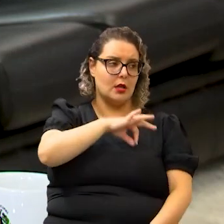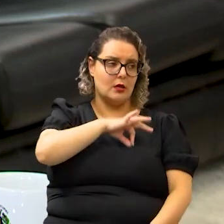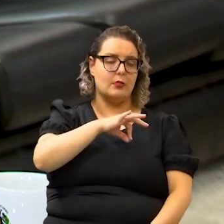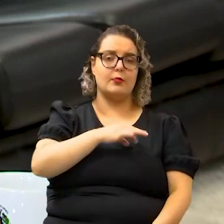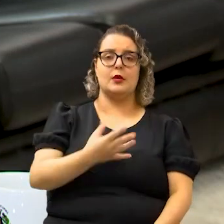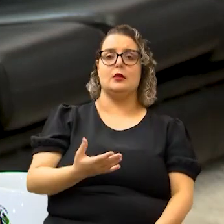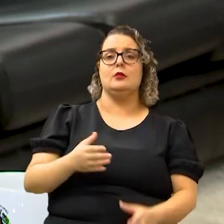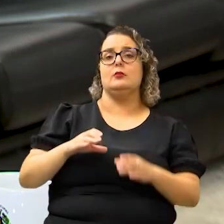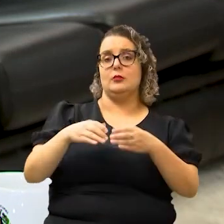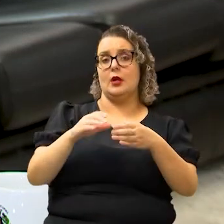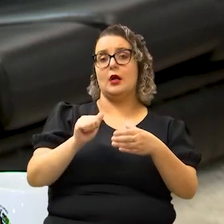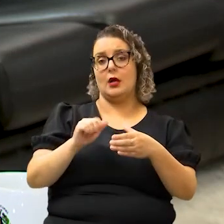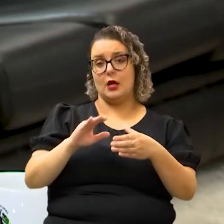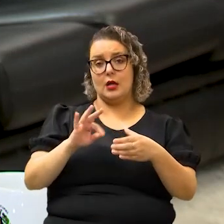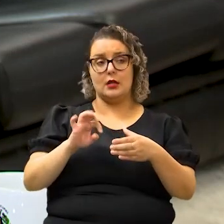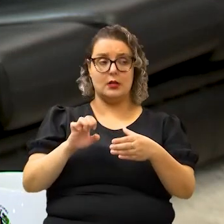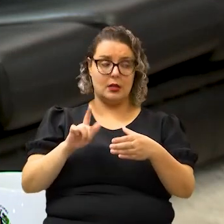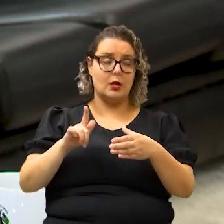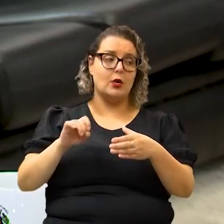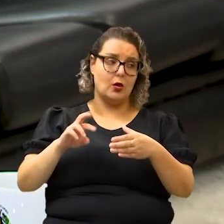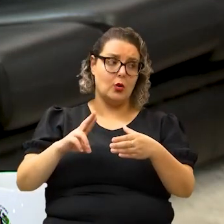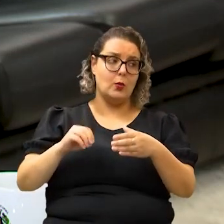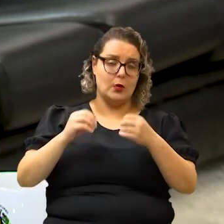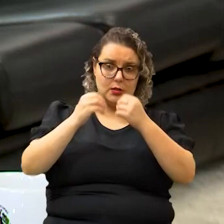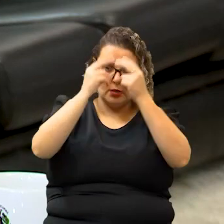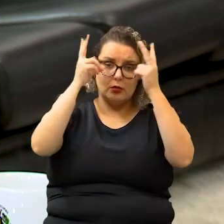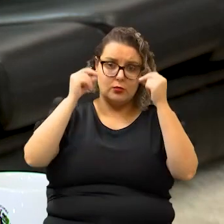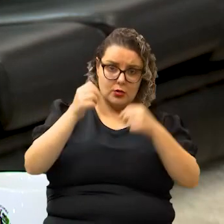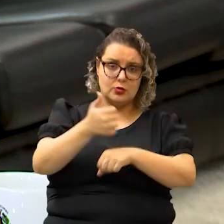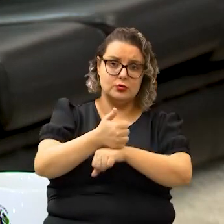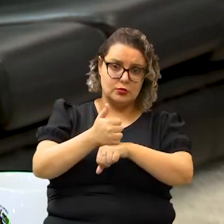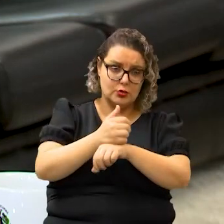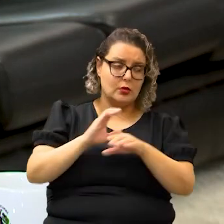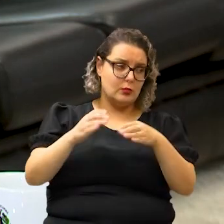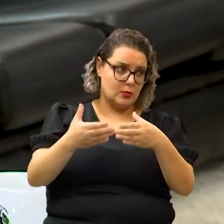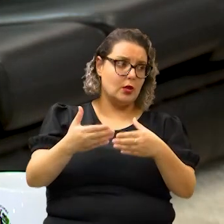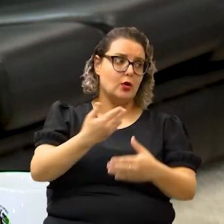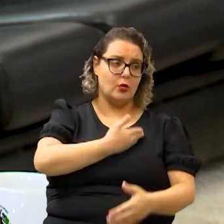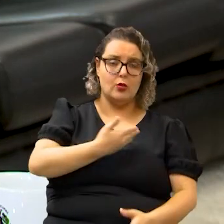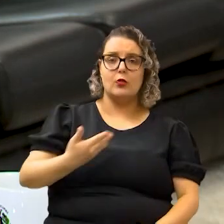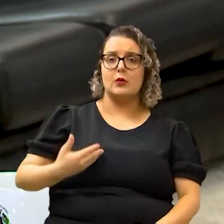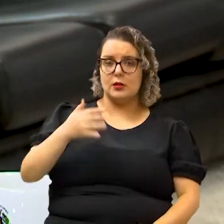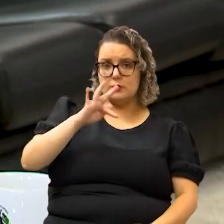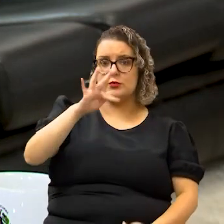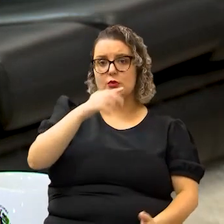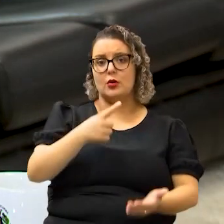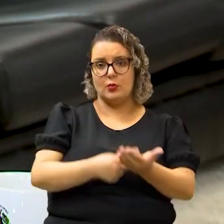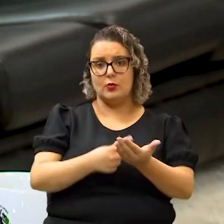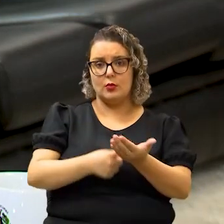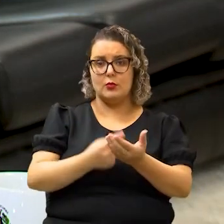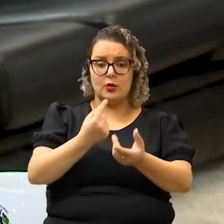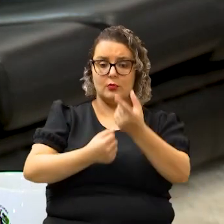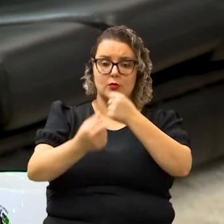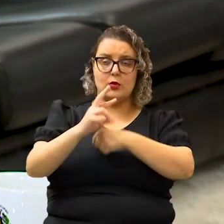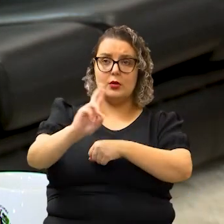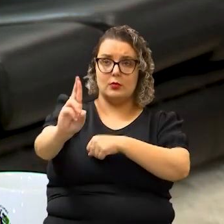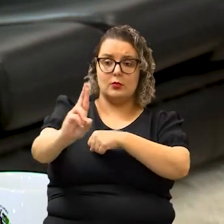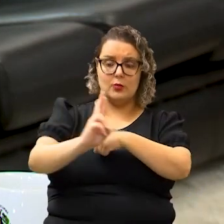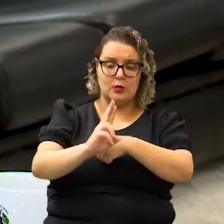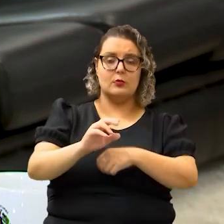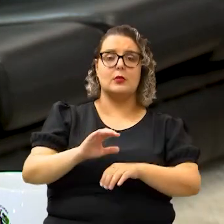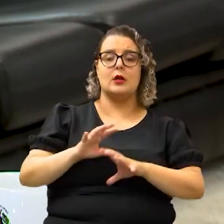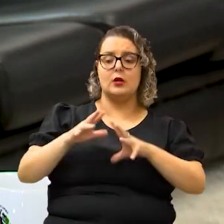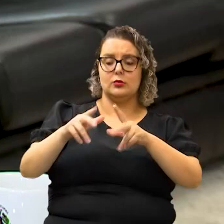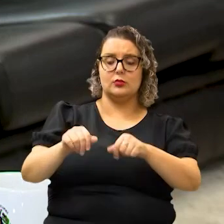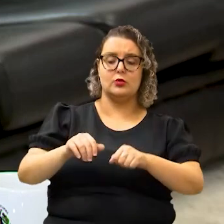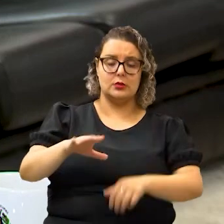do piso da categoria, né? Quando foi aprovado o piso nacional da categoria do enfermeiro, o governo federal, inclusive, se comprometeu a